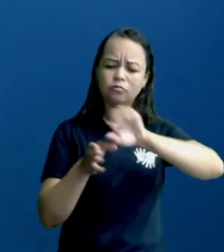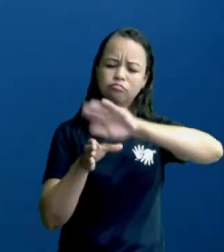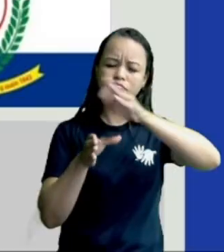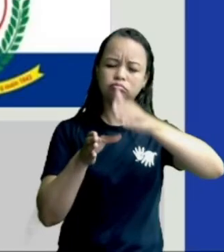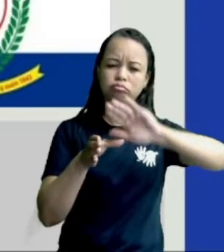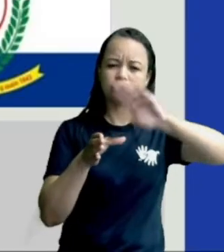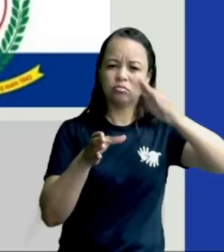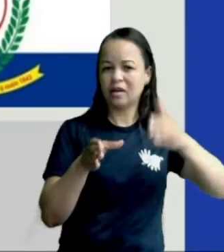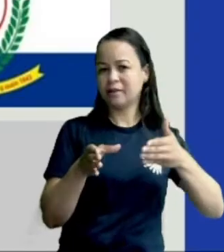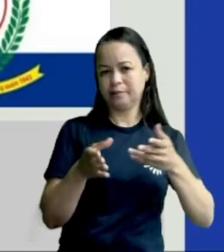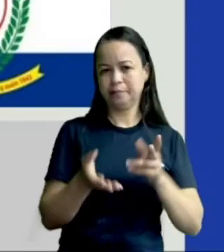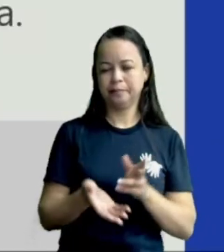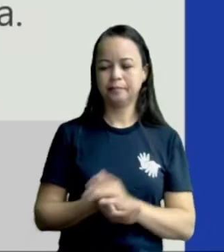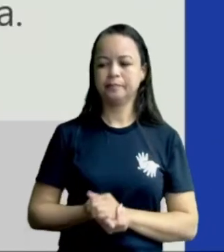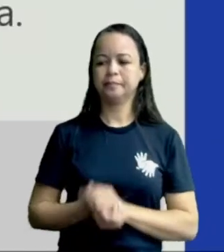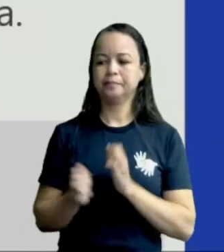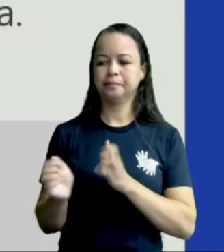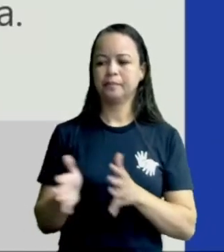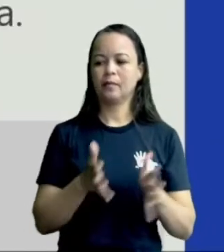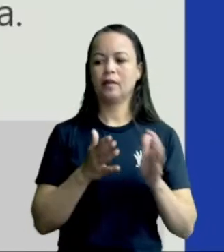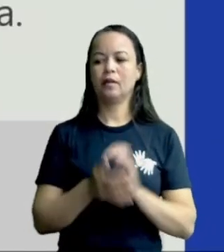lá, seguindo.